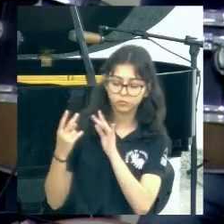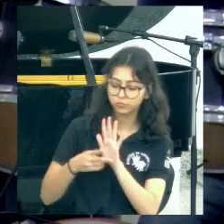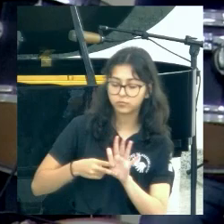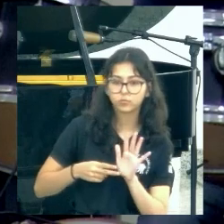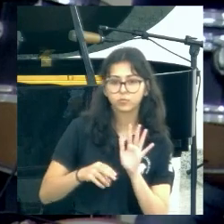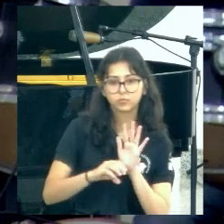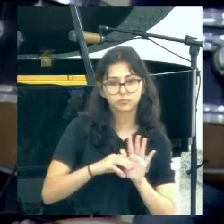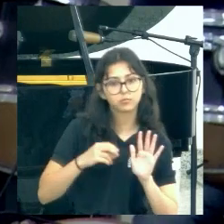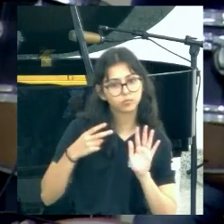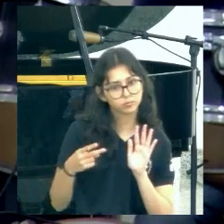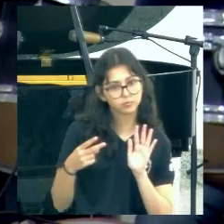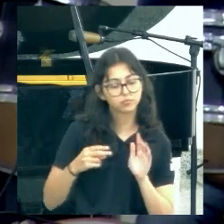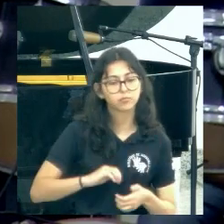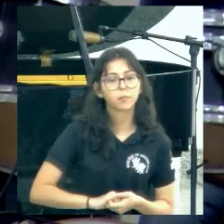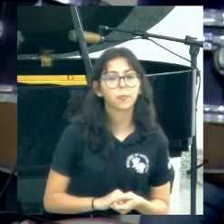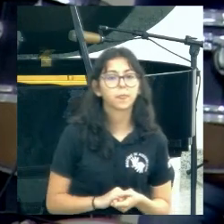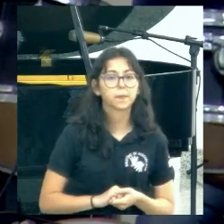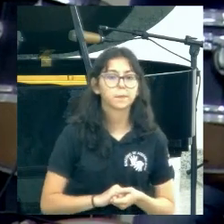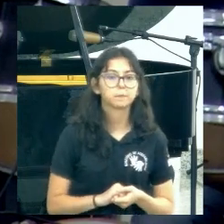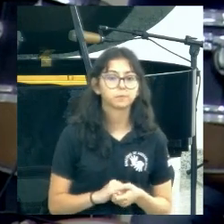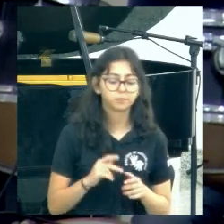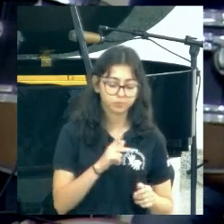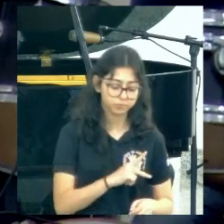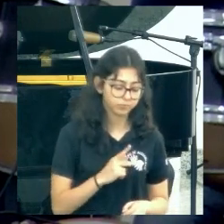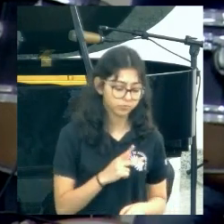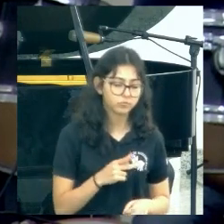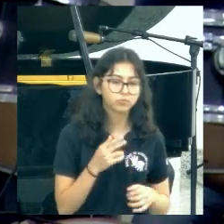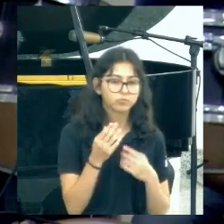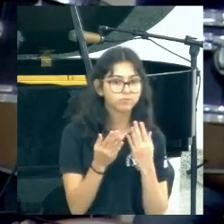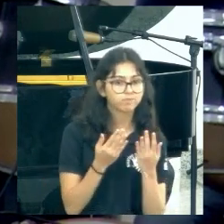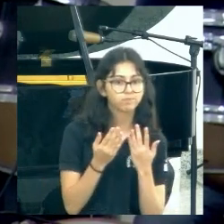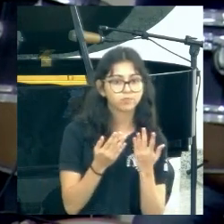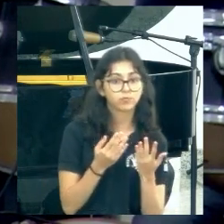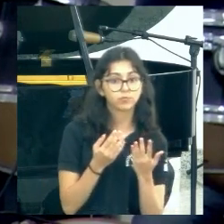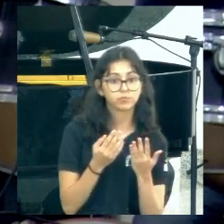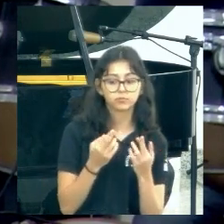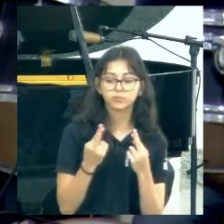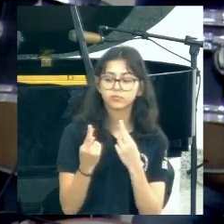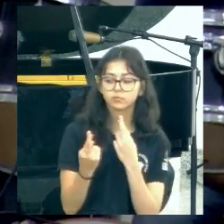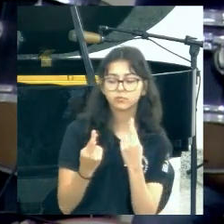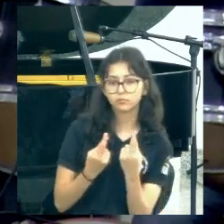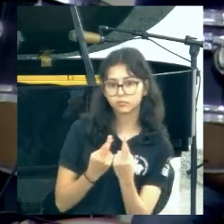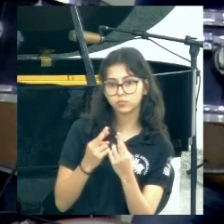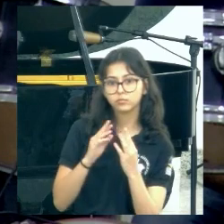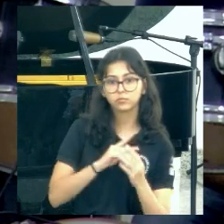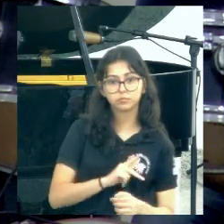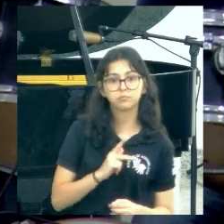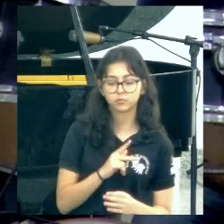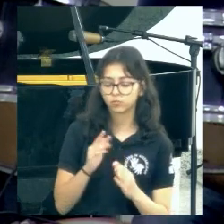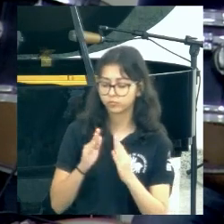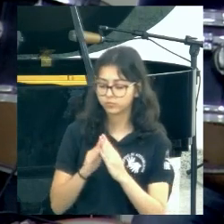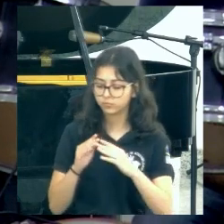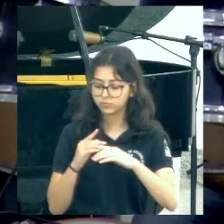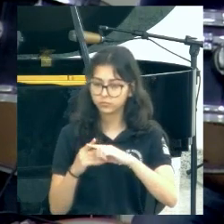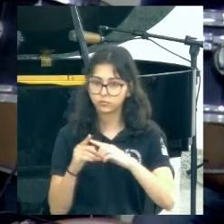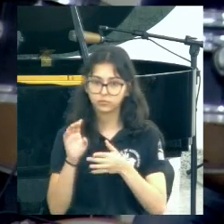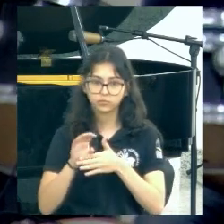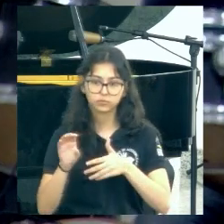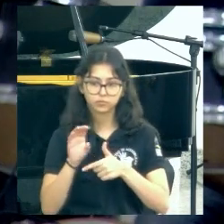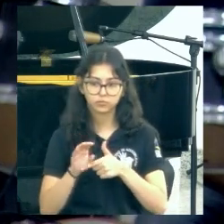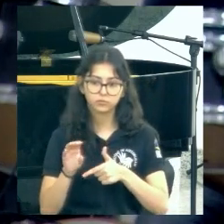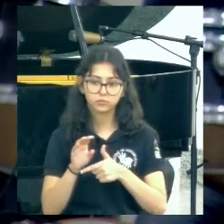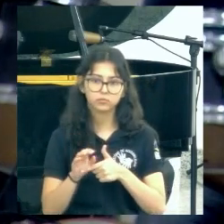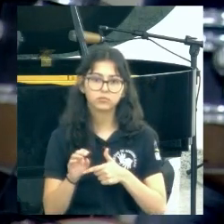2, ele fala sobre a relação entre eles, ele e a igreja em Corinto. Menciona várias situações que